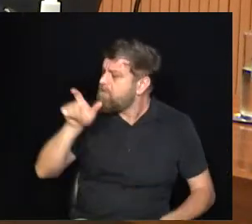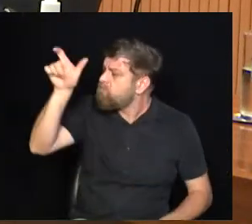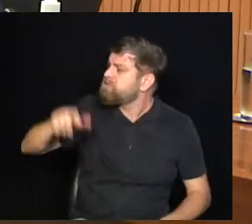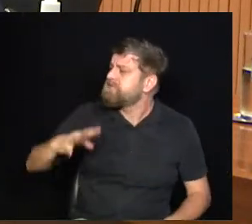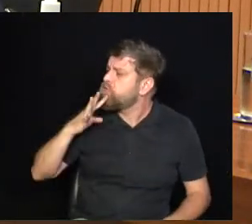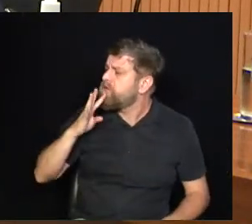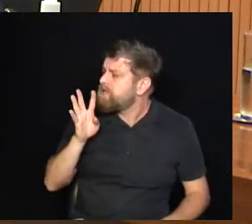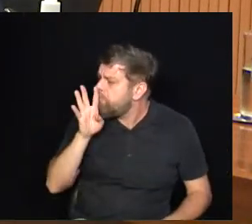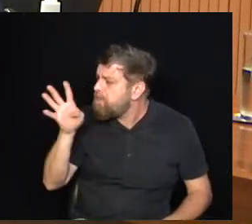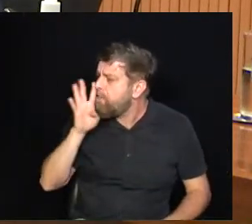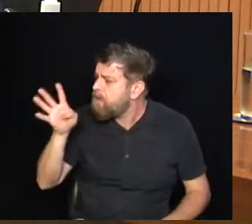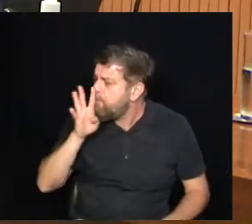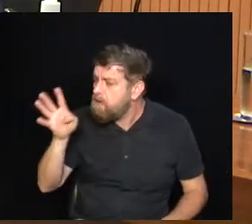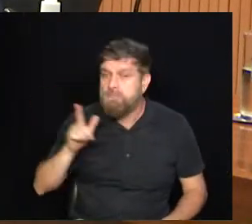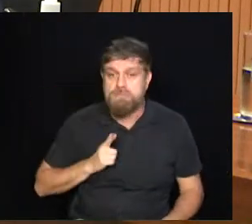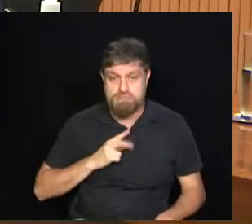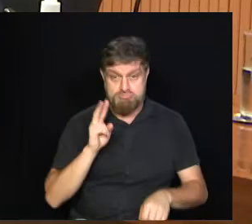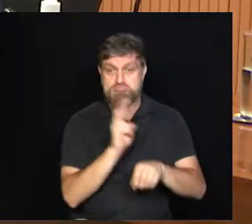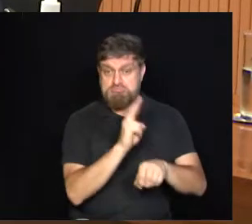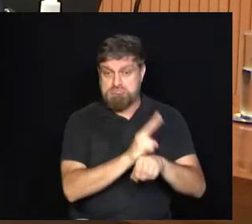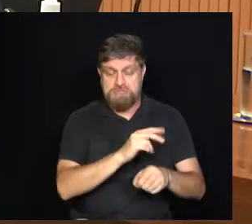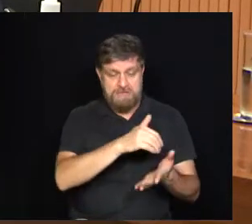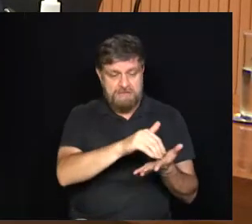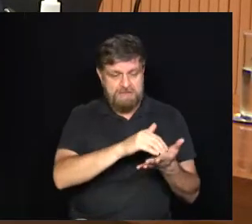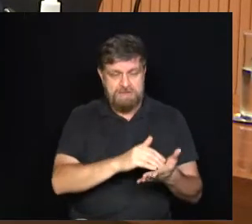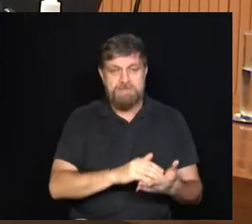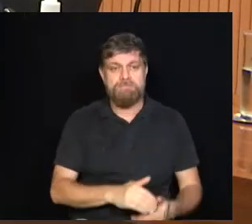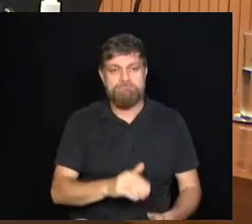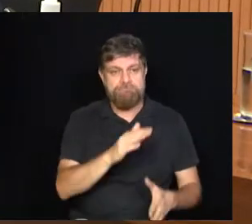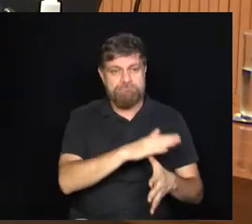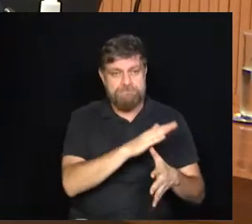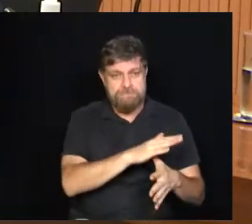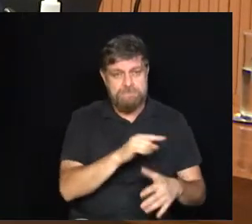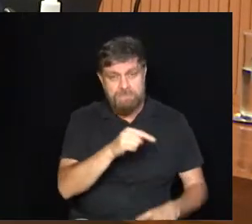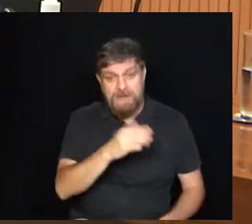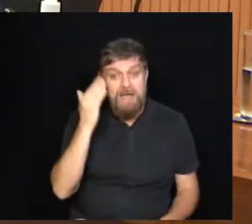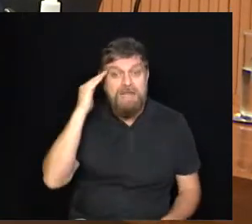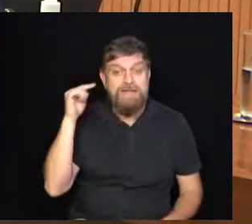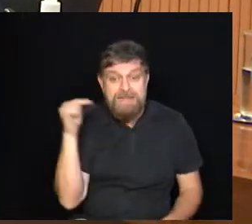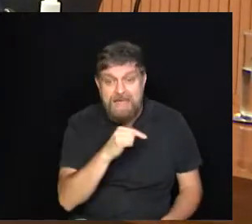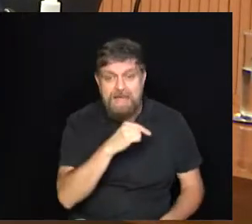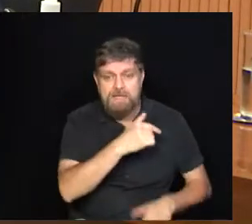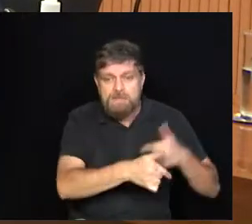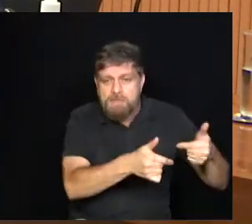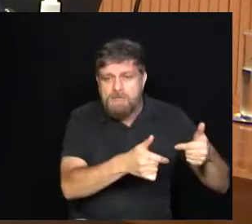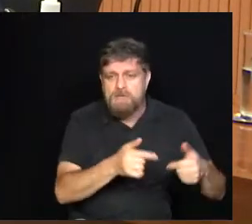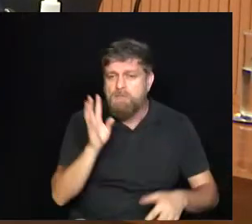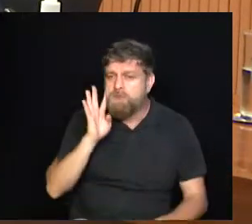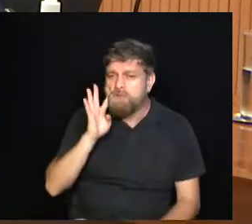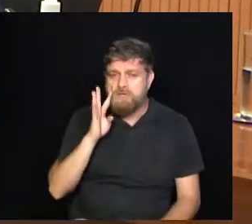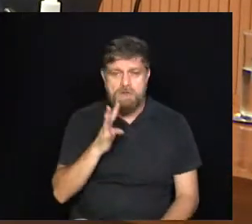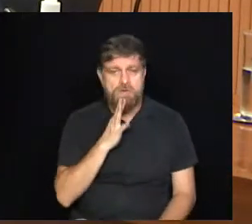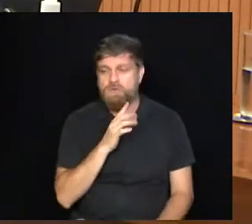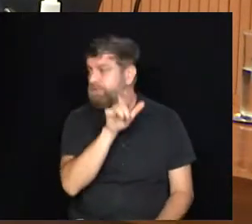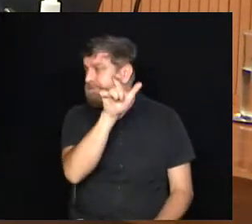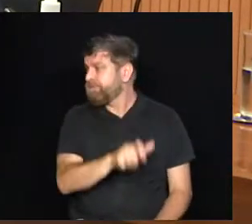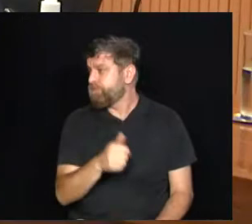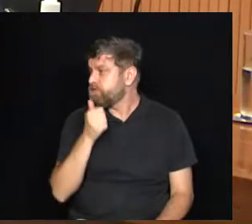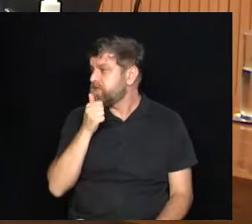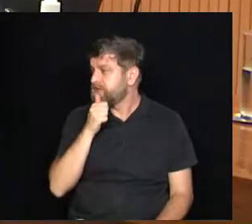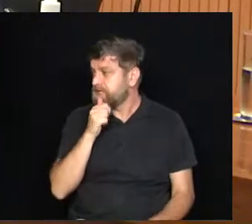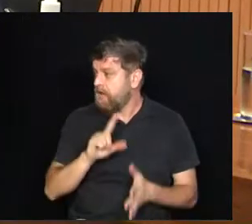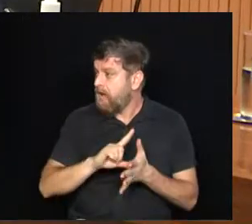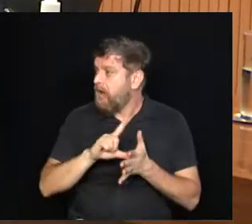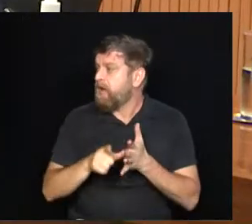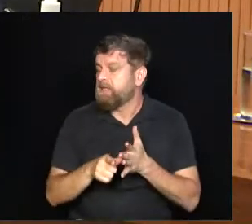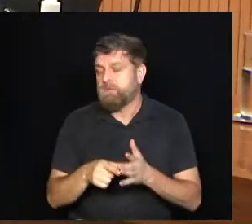está falando algo que você não sabe, né, vai lá conhecer para você entender o que está acontecendo. Eu achei muito legal, e eu não conhecia a secretária.